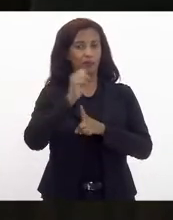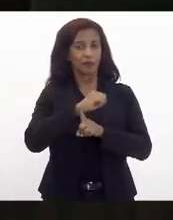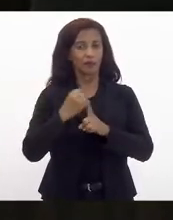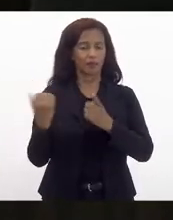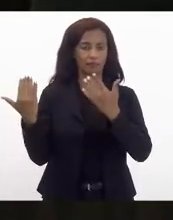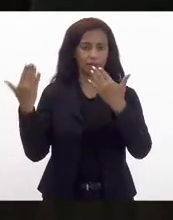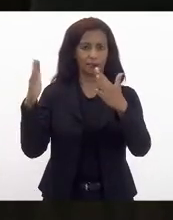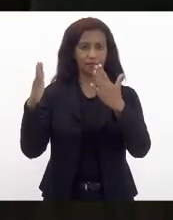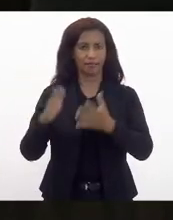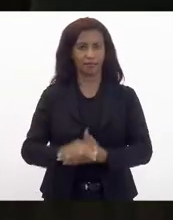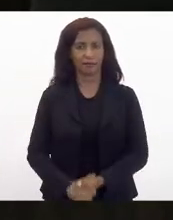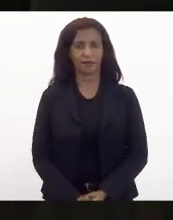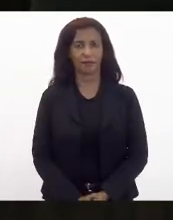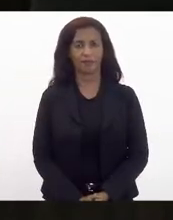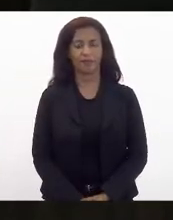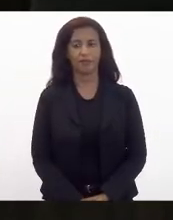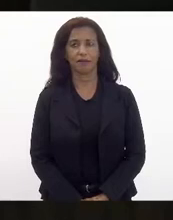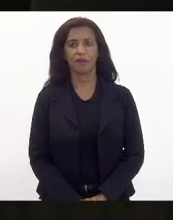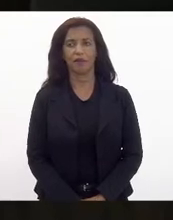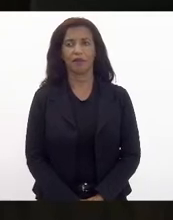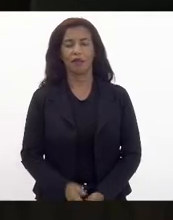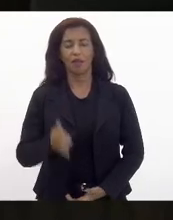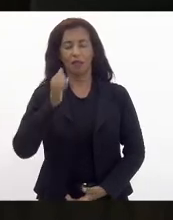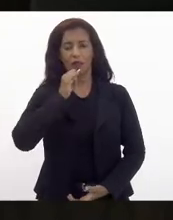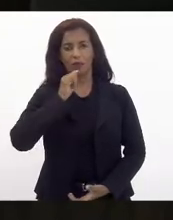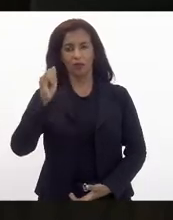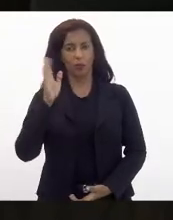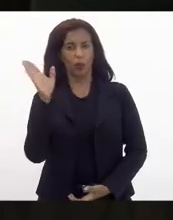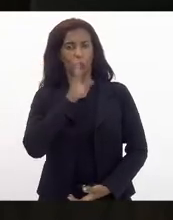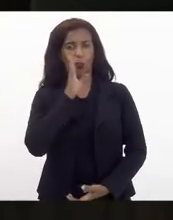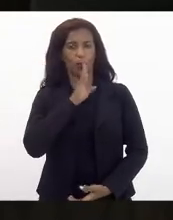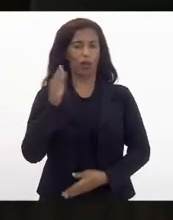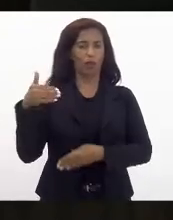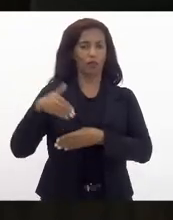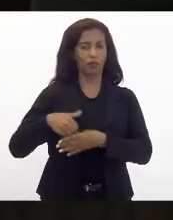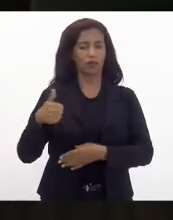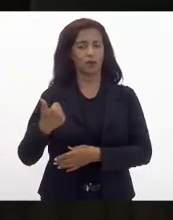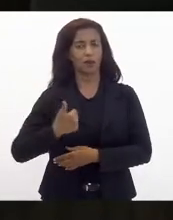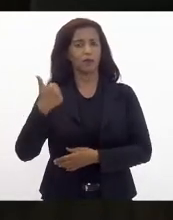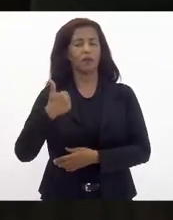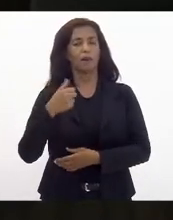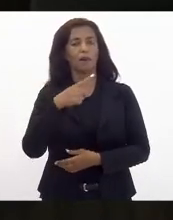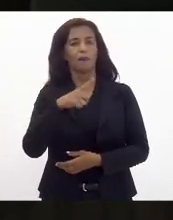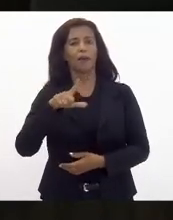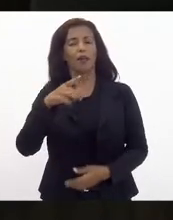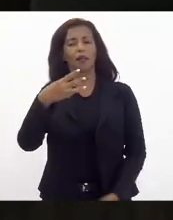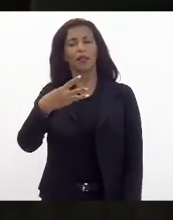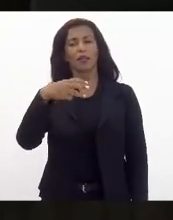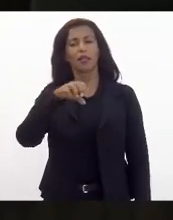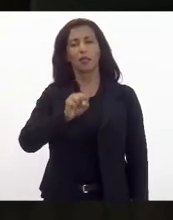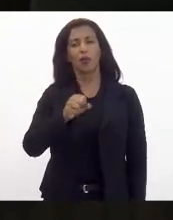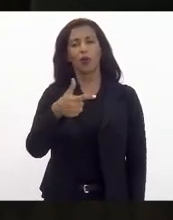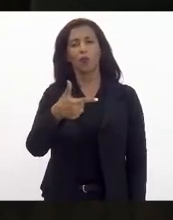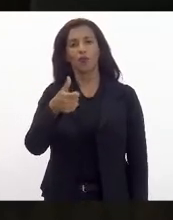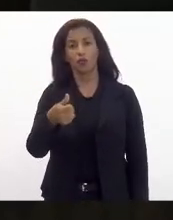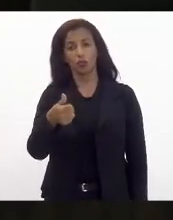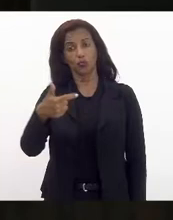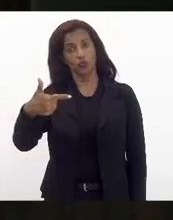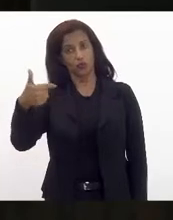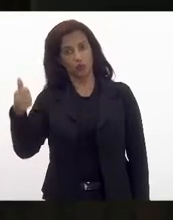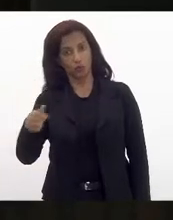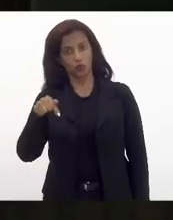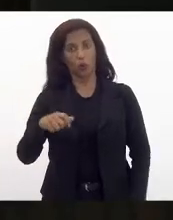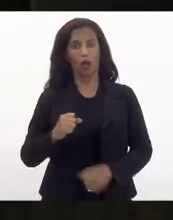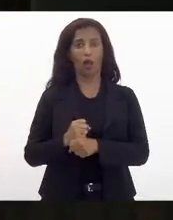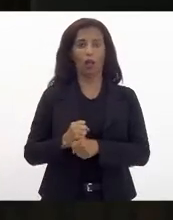parabéns anunciam em tramitação ordinária em votação em primeira discussão o projeto de lei nº 38 22021